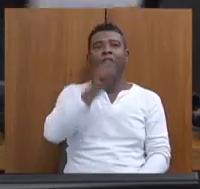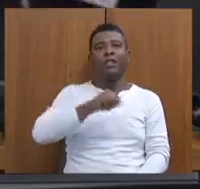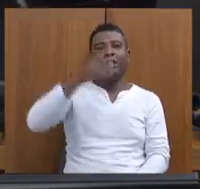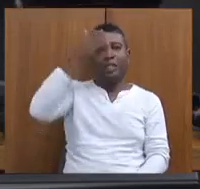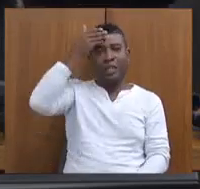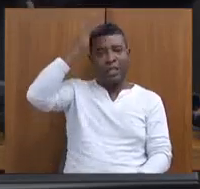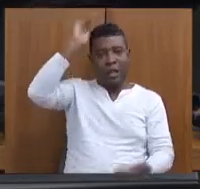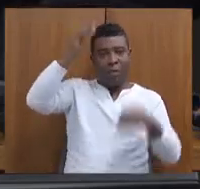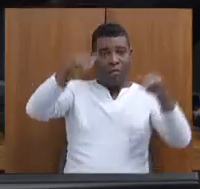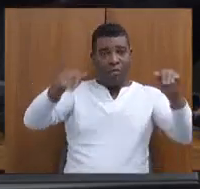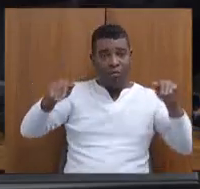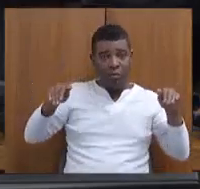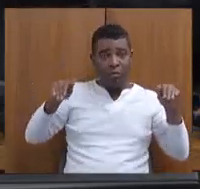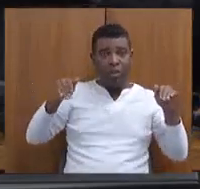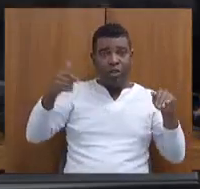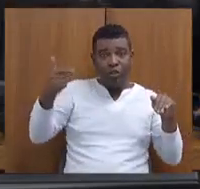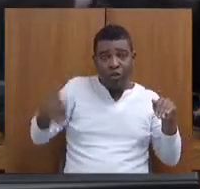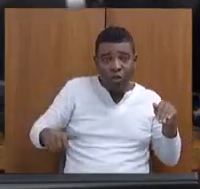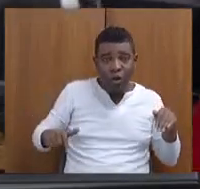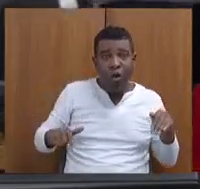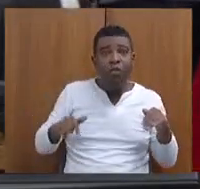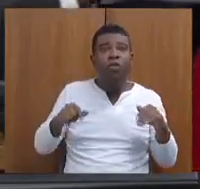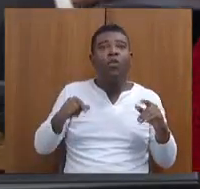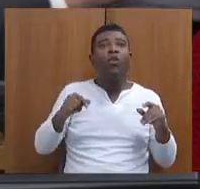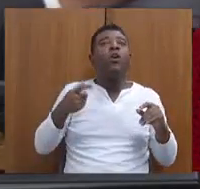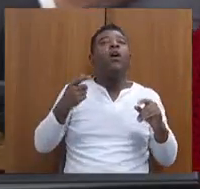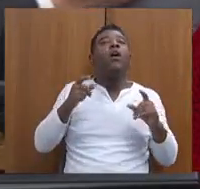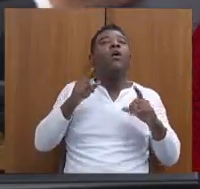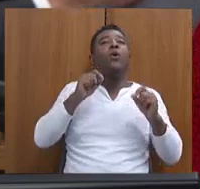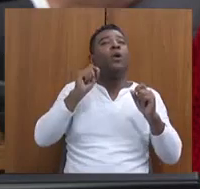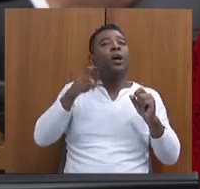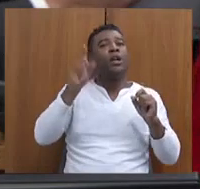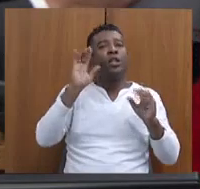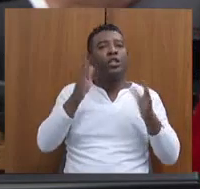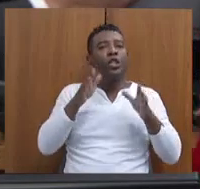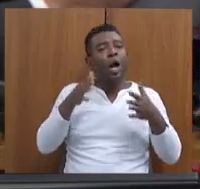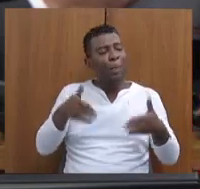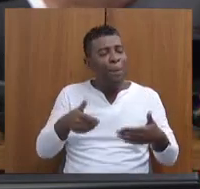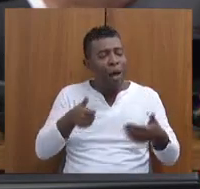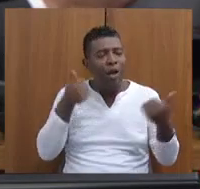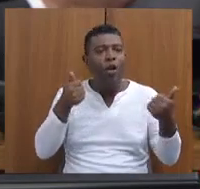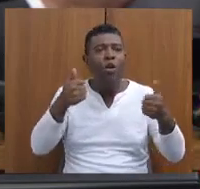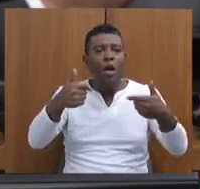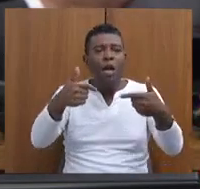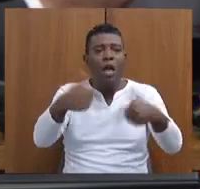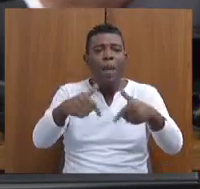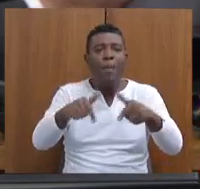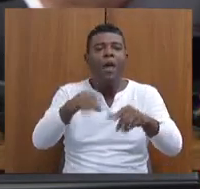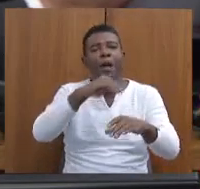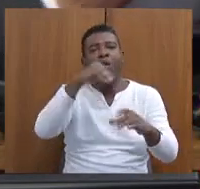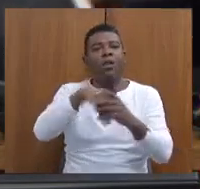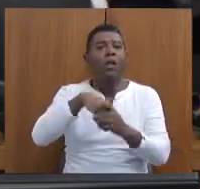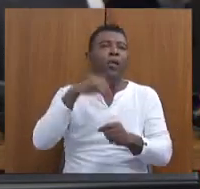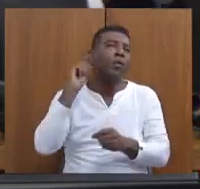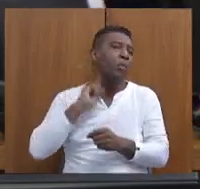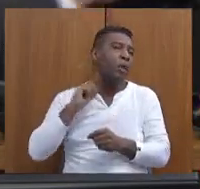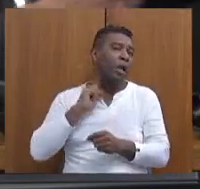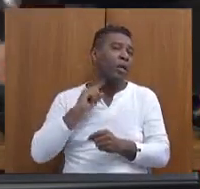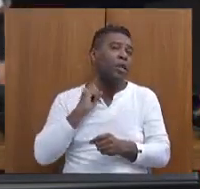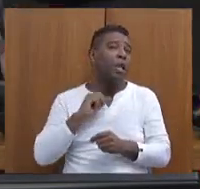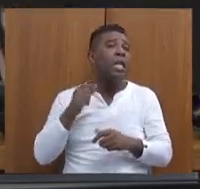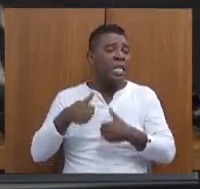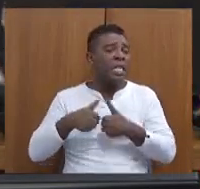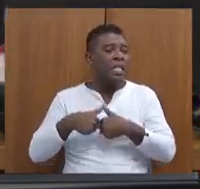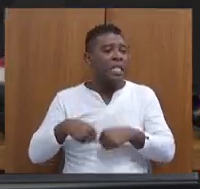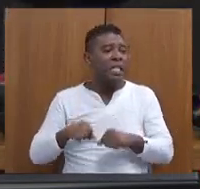muito a nossa o Nossa questão de geração de emprego em Minas Gerais realmente está na Vanguarda